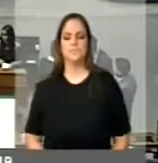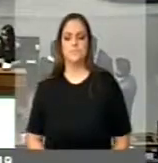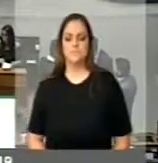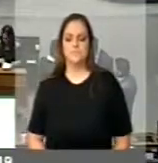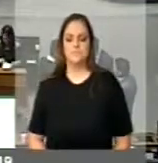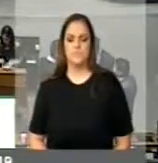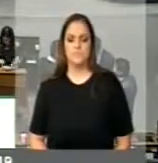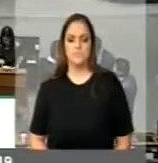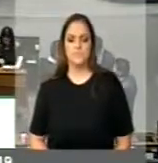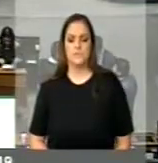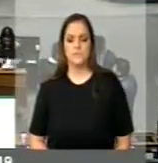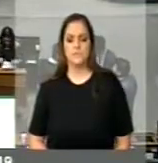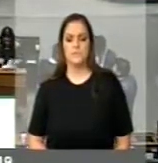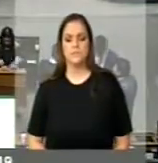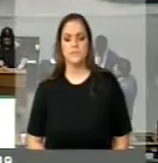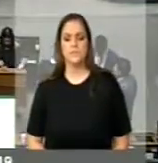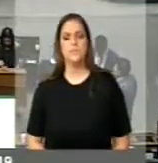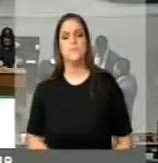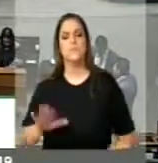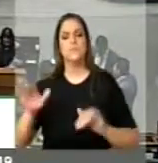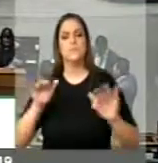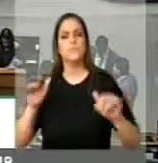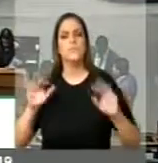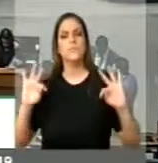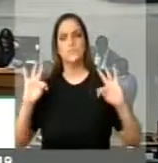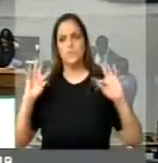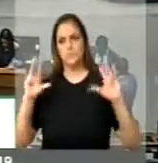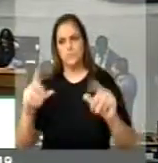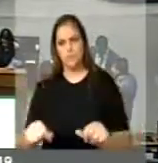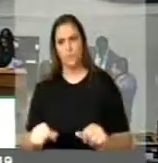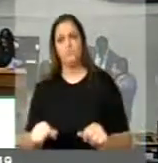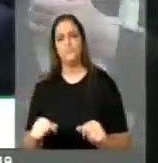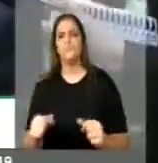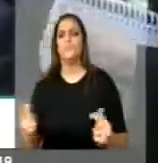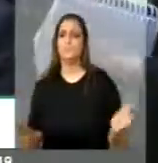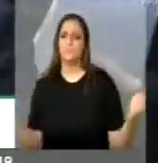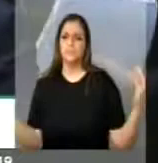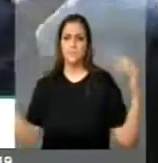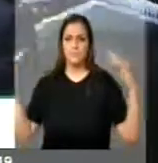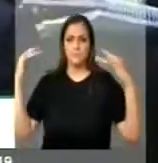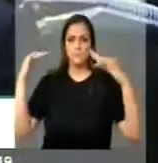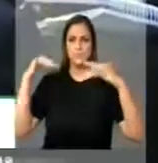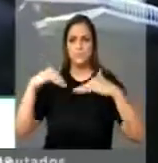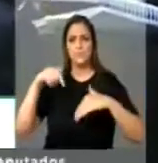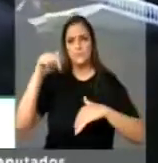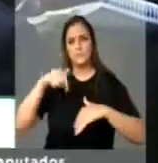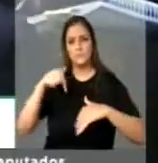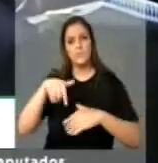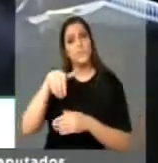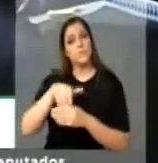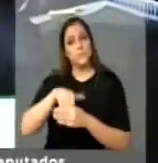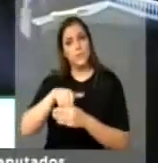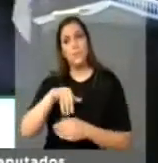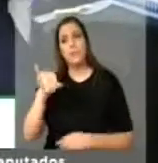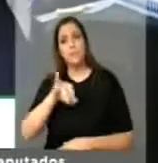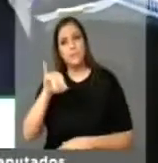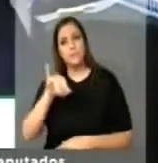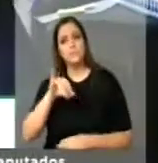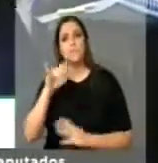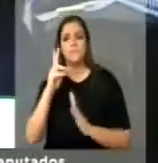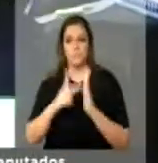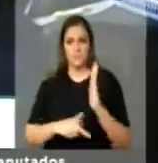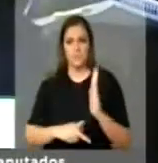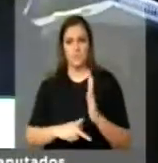amigos, deputados federais, deputadas, para que venham ao plenário para votar esse importante projeto. Gostaria de